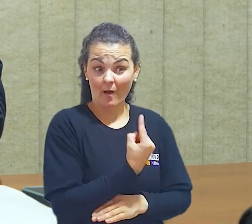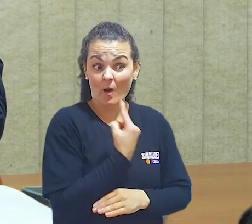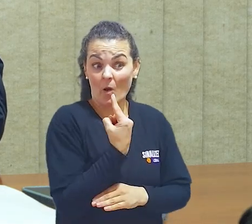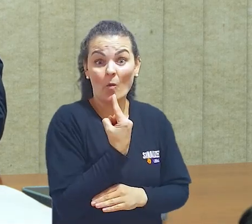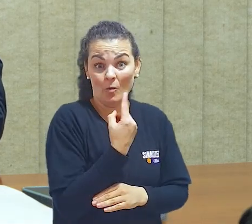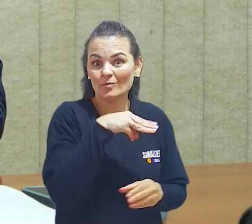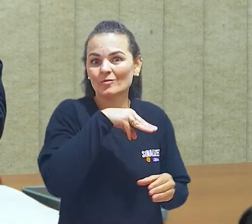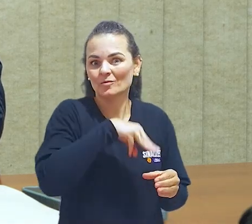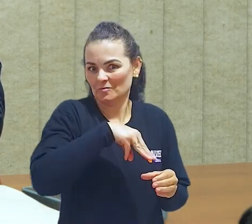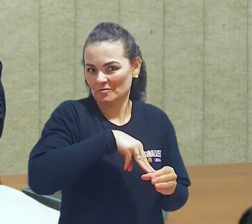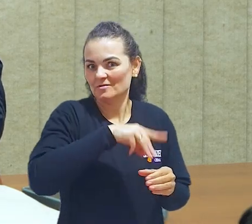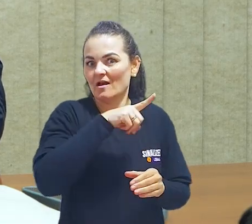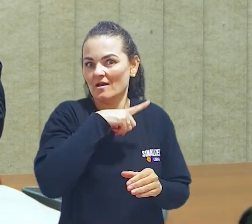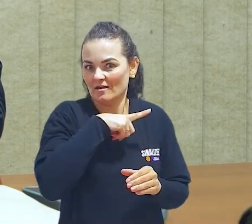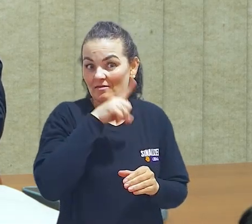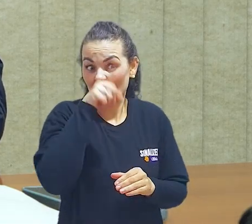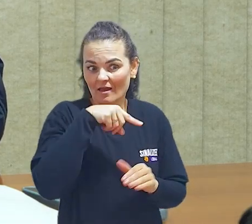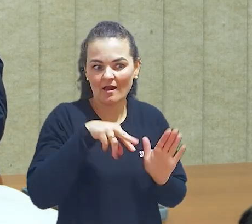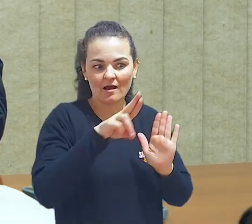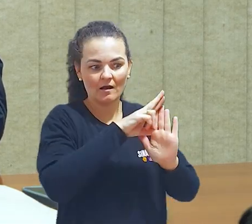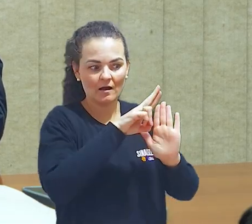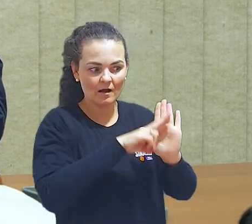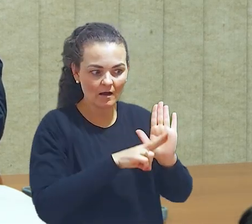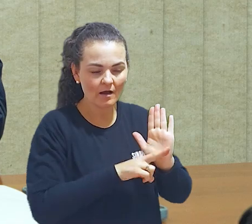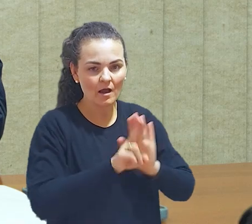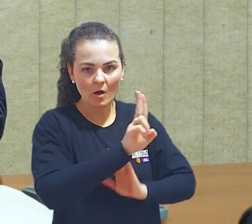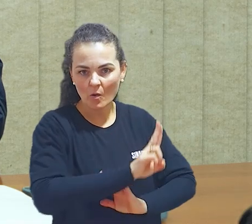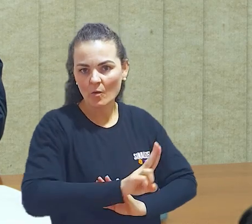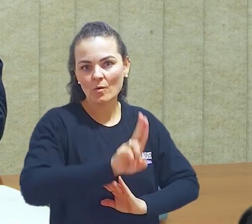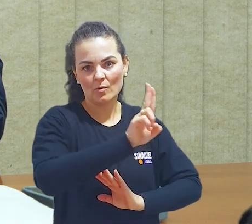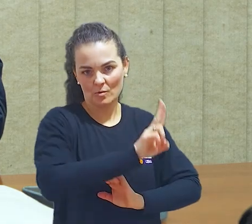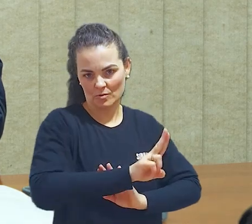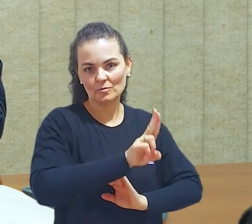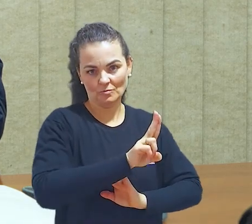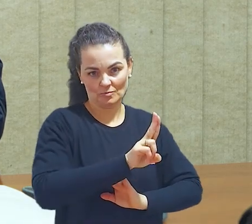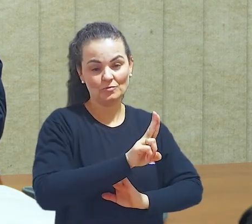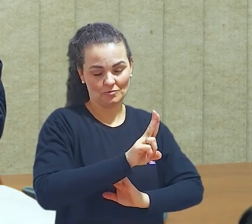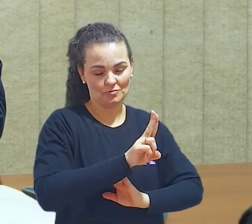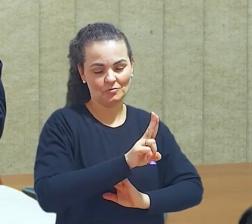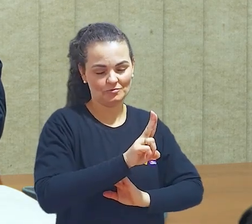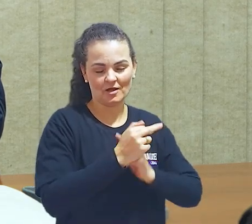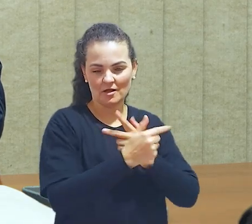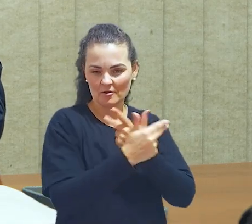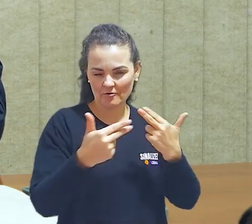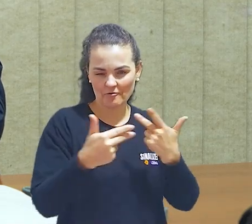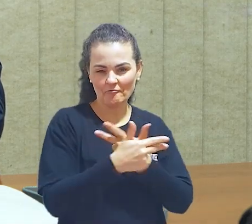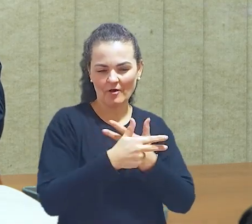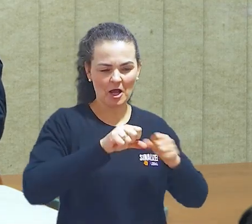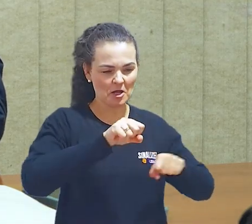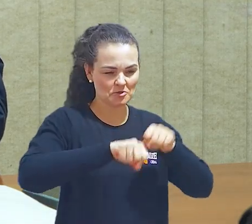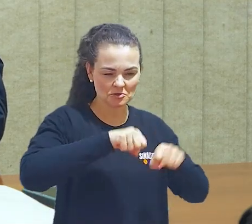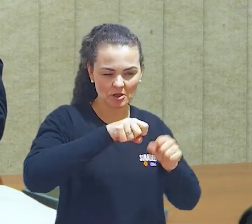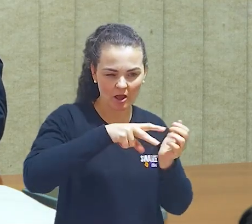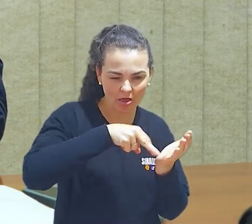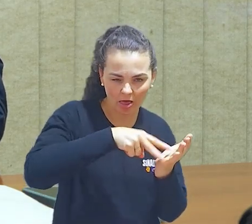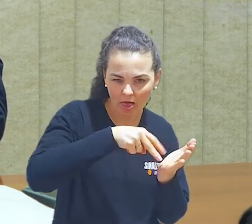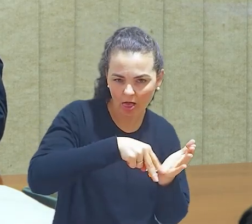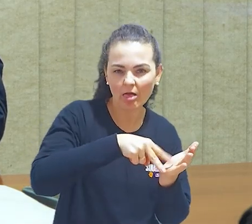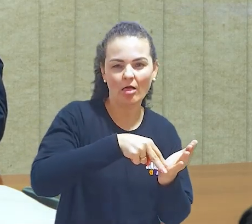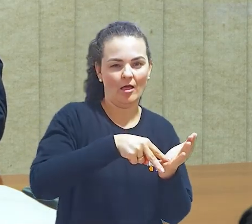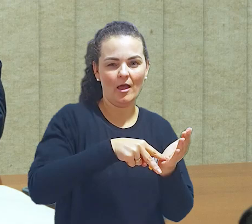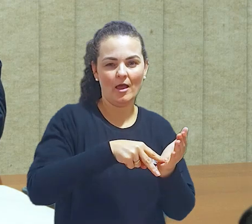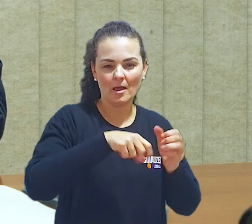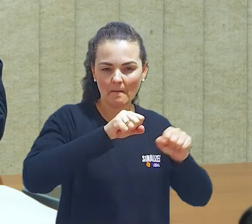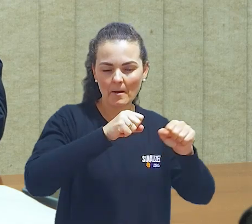Anvale que regulamenta a utilização dos autopropelidos. Agora cabe à Câmara manter aí